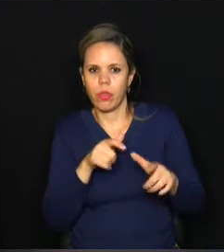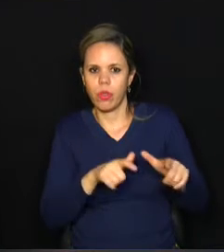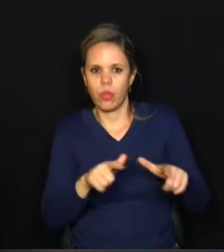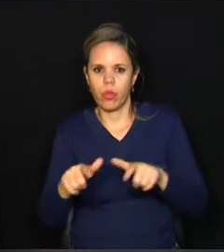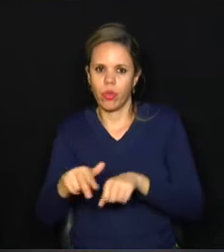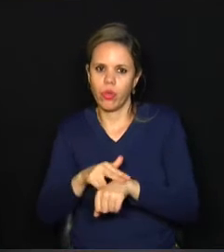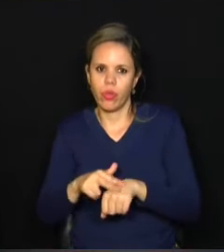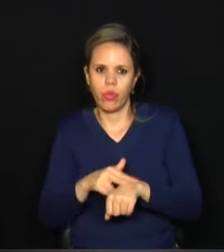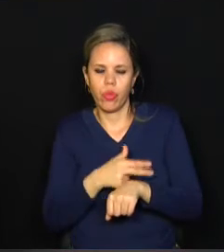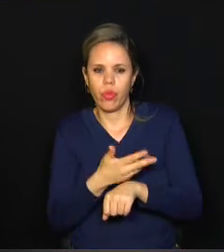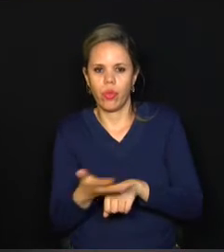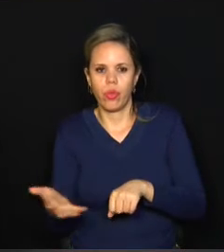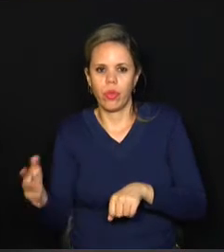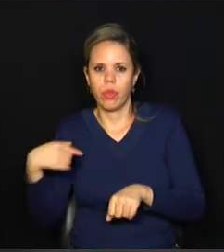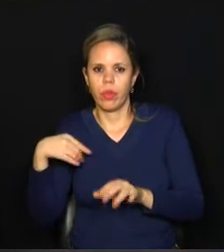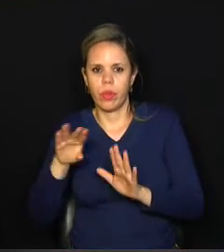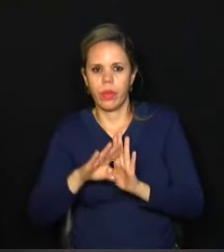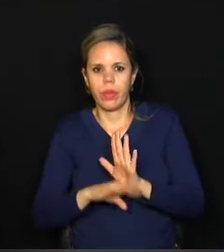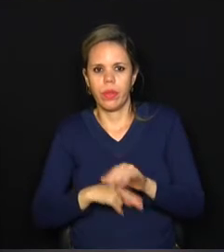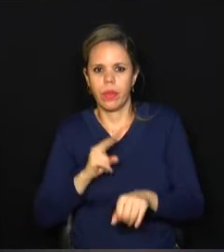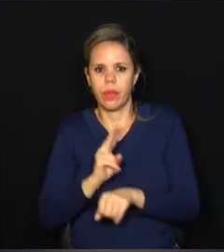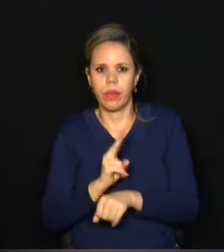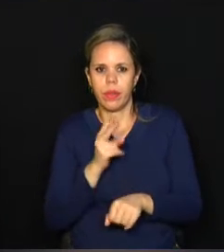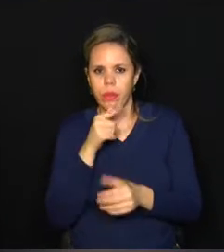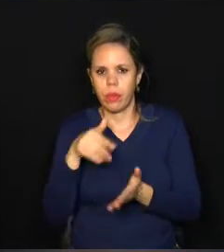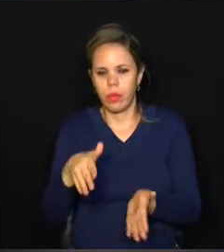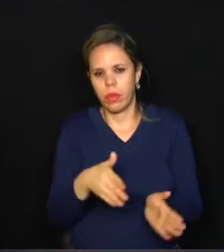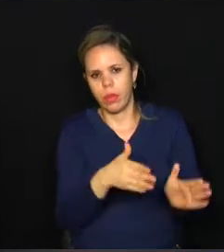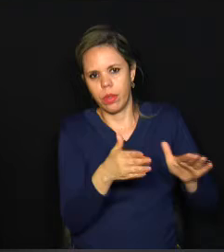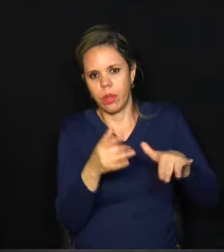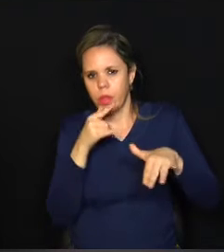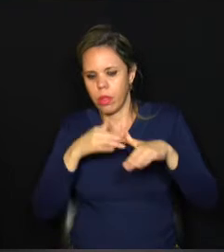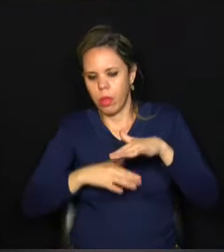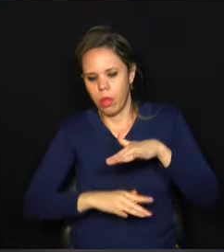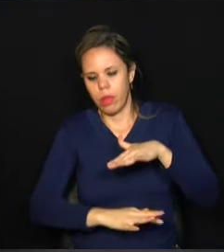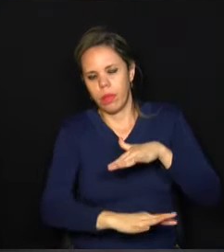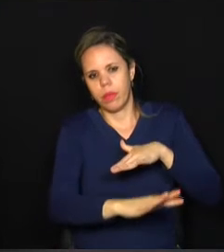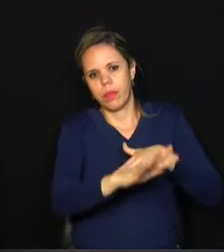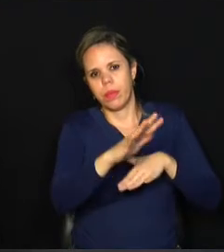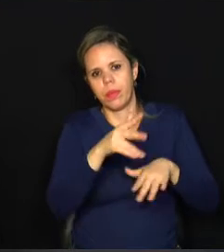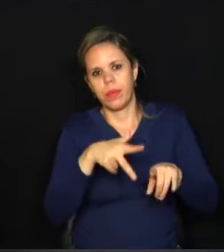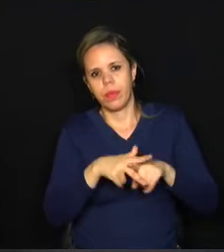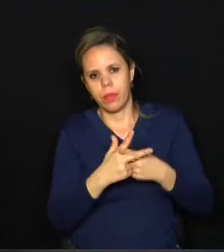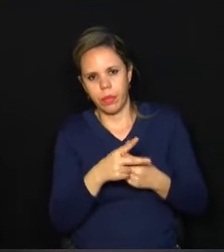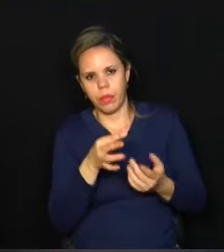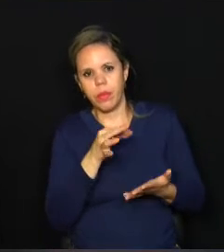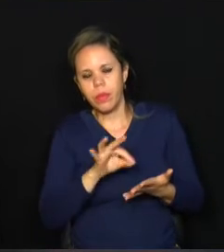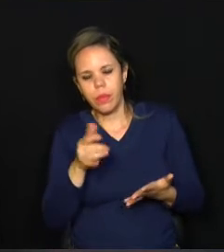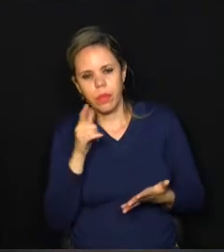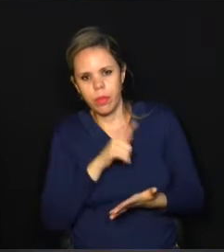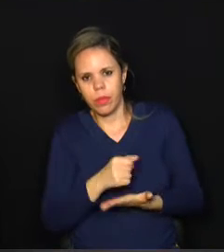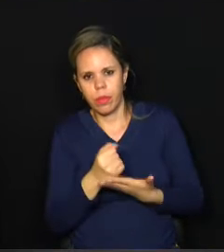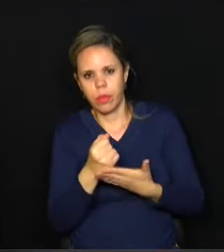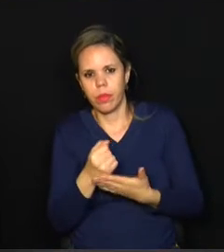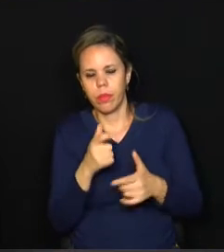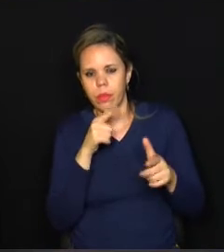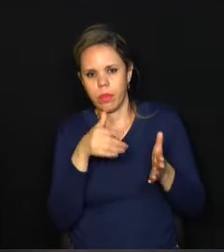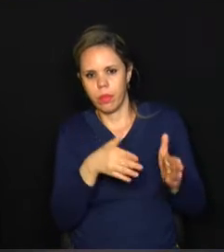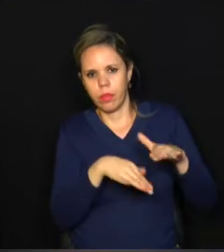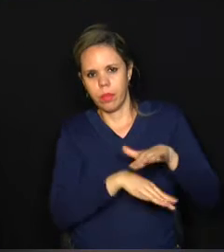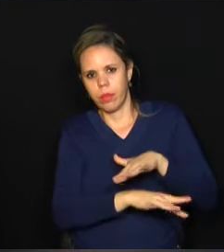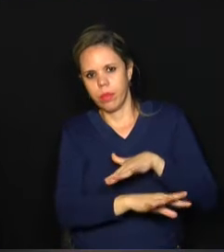então o nosso programa de proteção aos mananciais, onde a gente também incentiva essa recuperação das